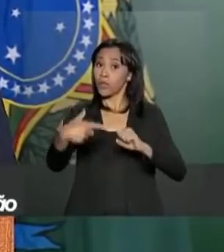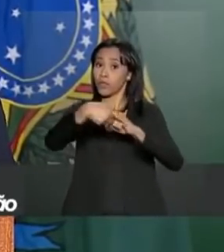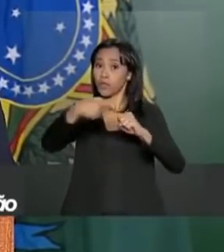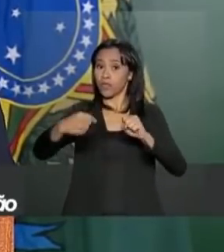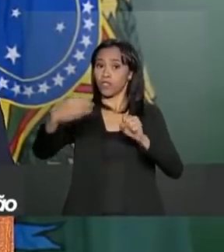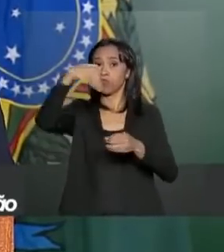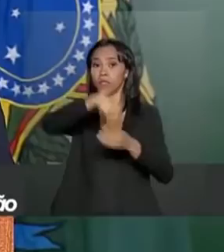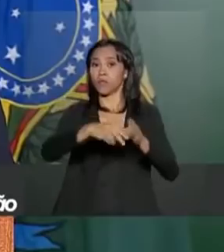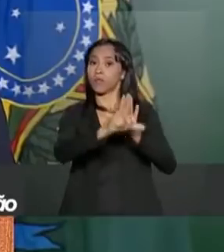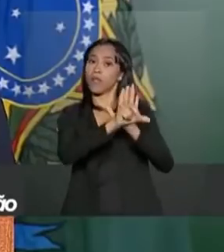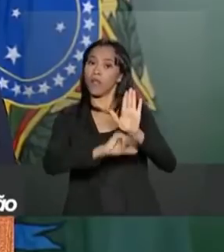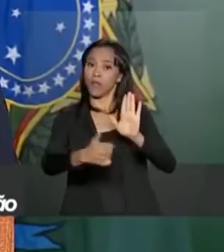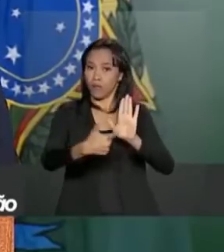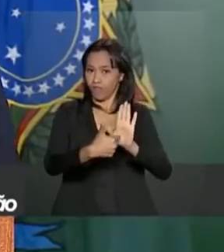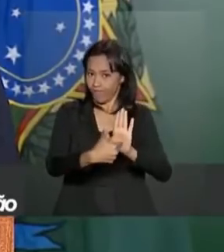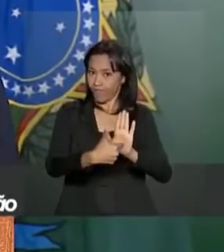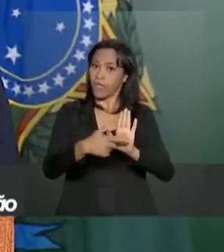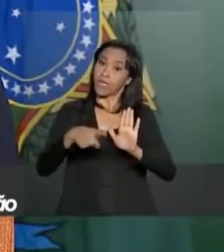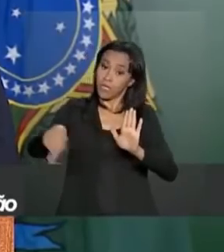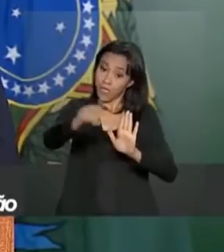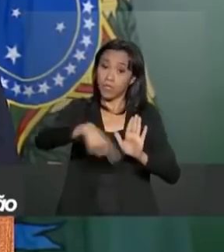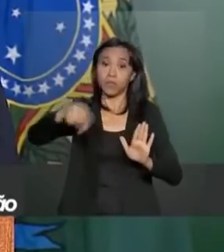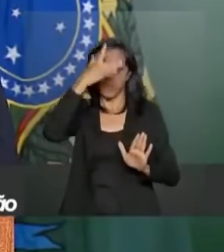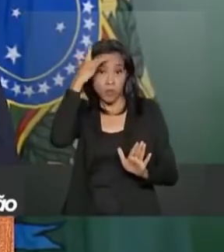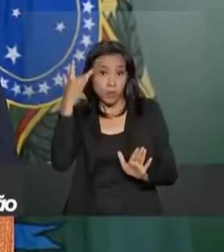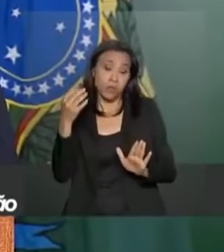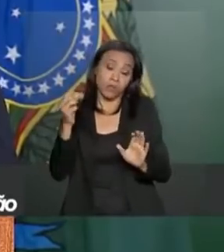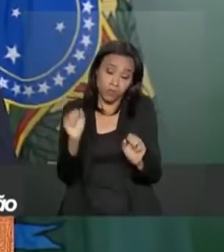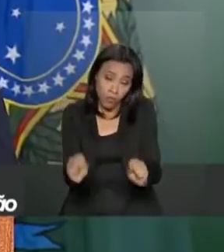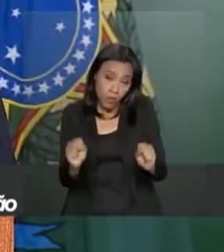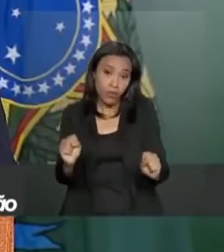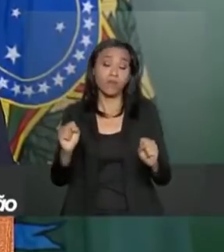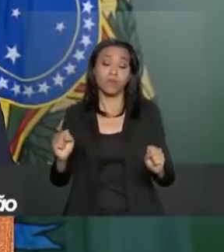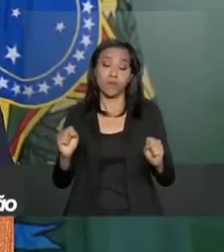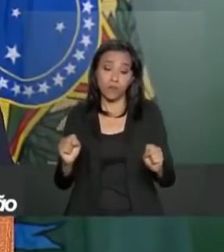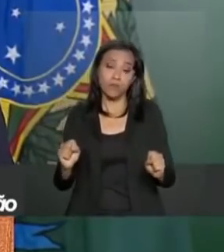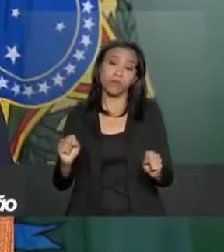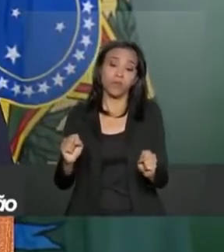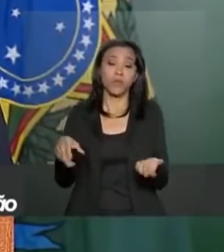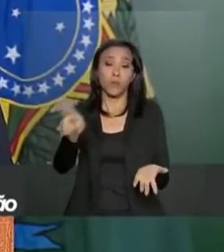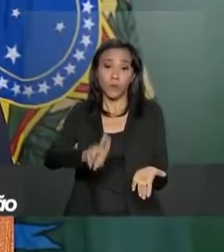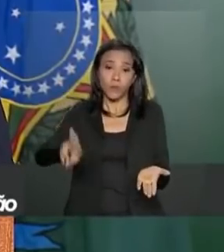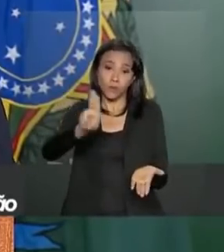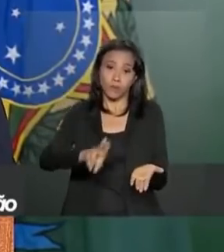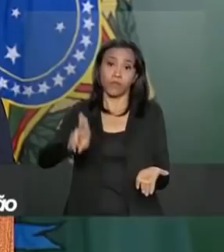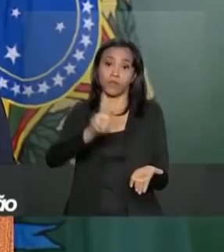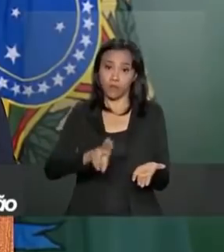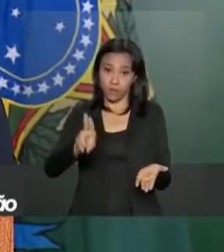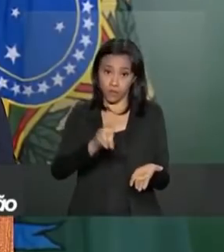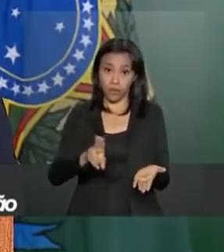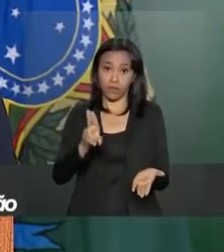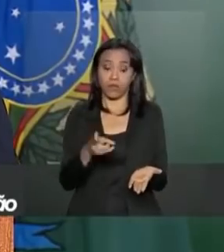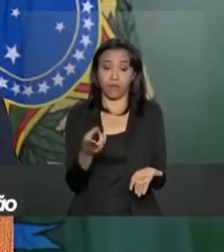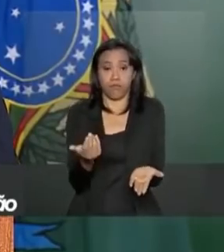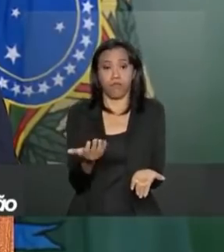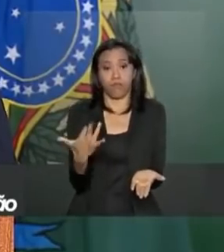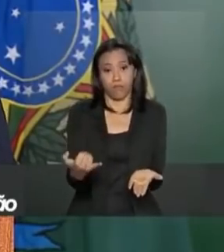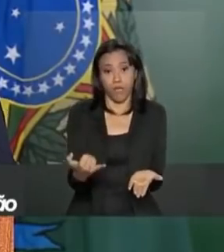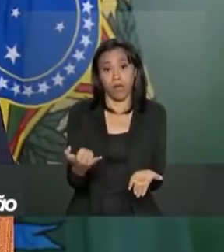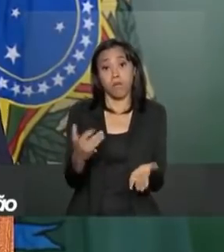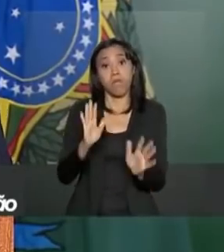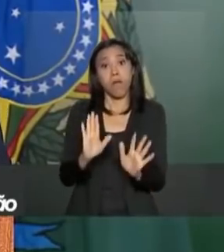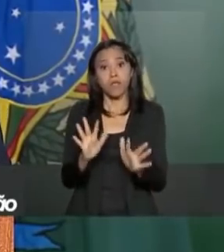de modo que o cidadão pudesse então sem a discricionaridade poder obter observando alguns outros